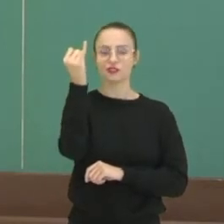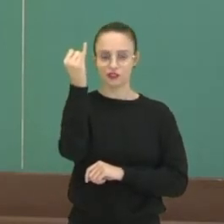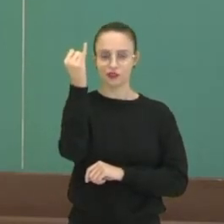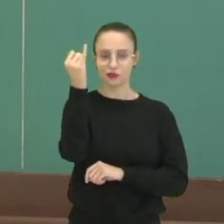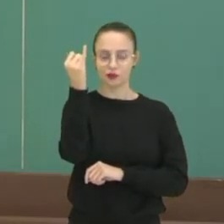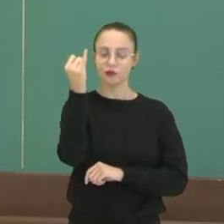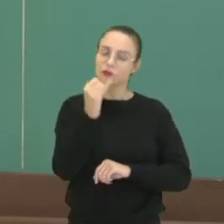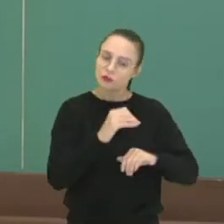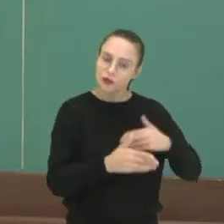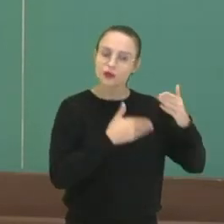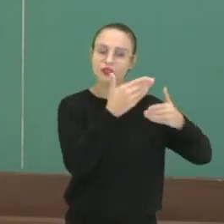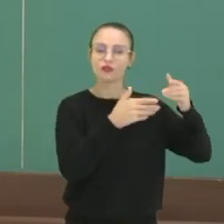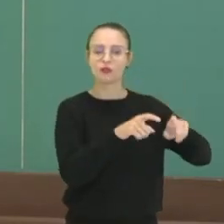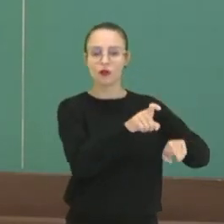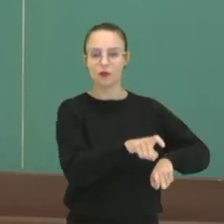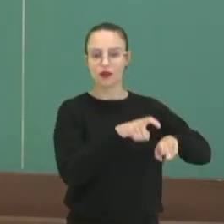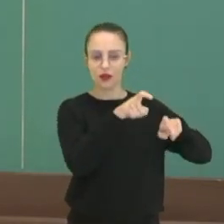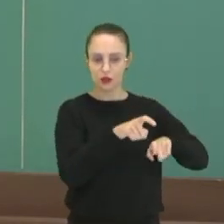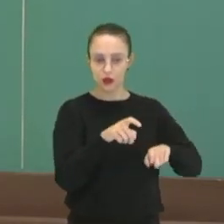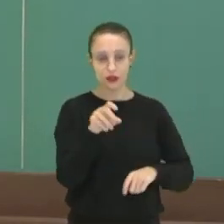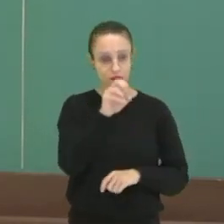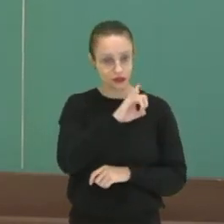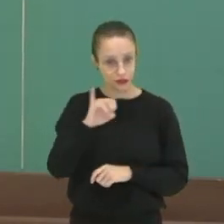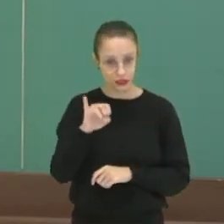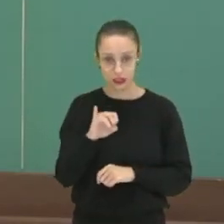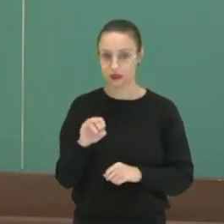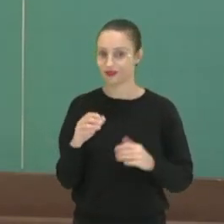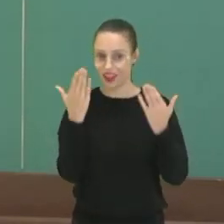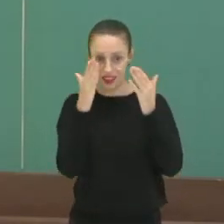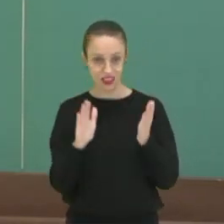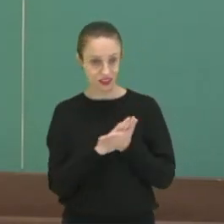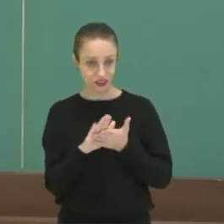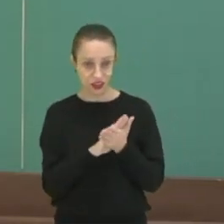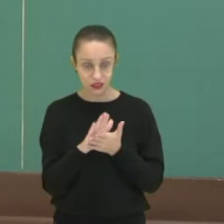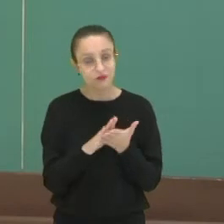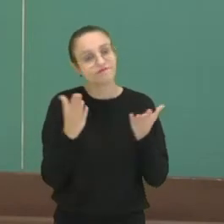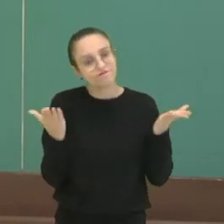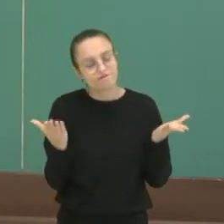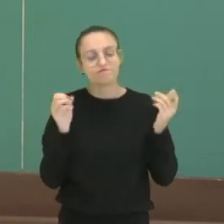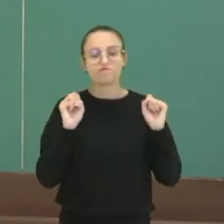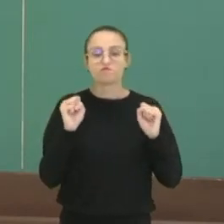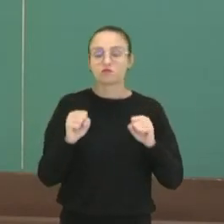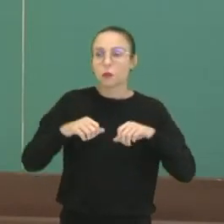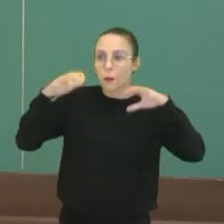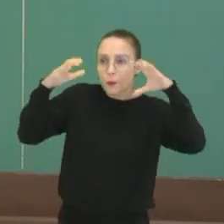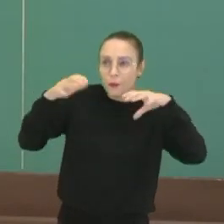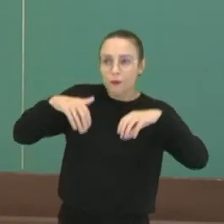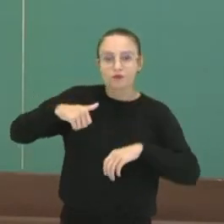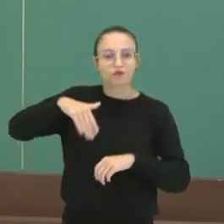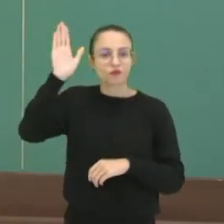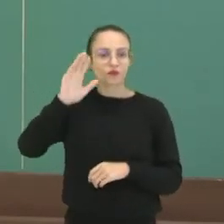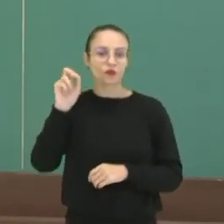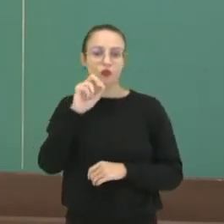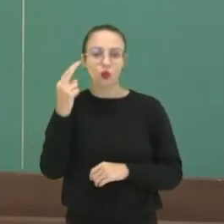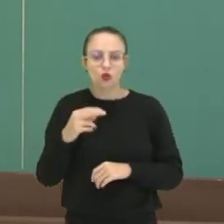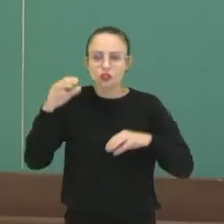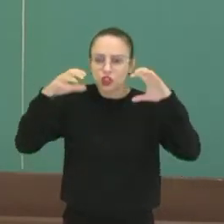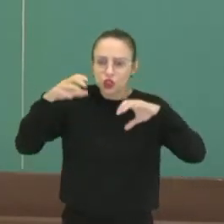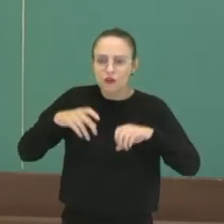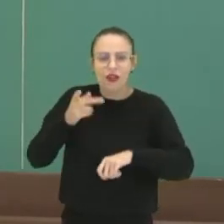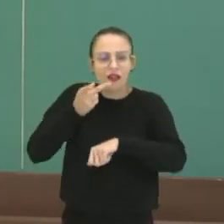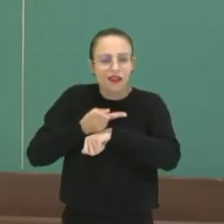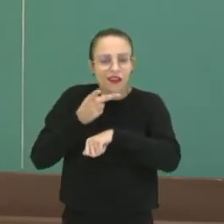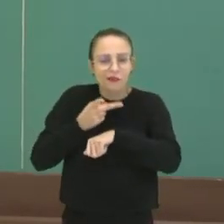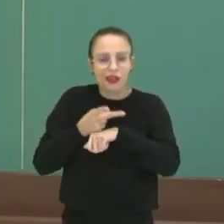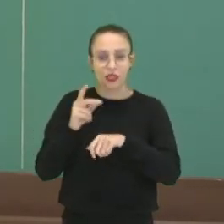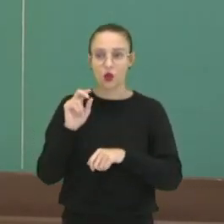para o desenvolvimento agrícola. Se você não faz essa análise, pode acontecer um período mais chuvoso, ou uma chuva de granizo, ou